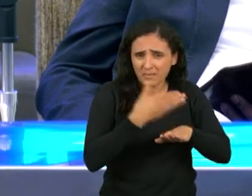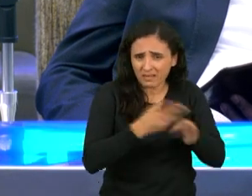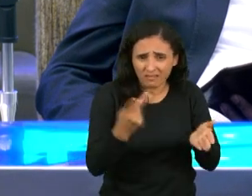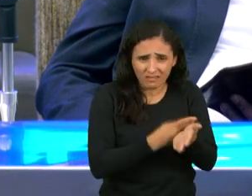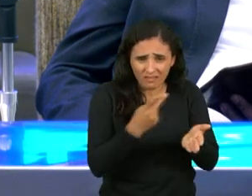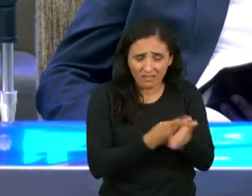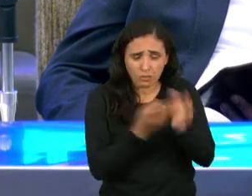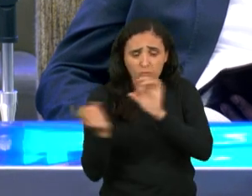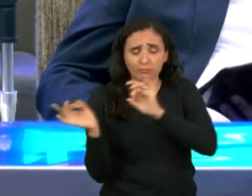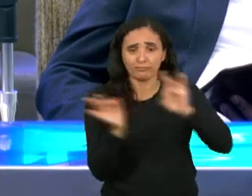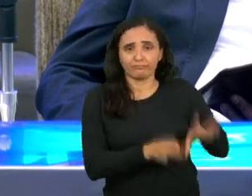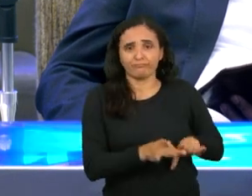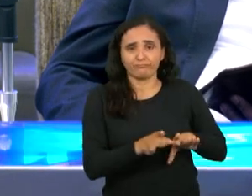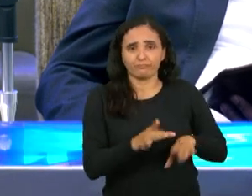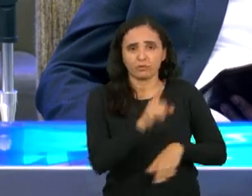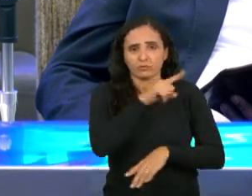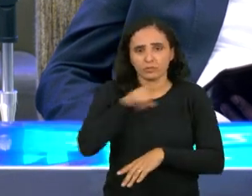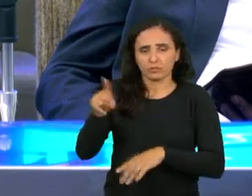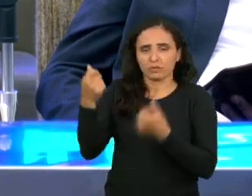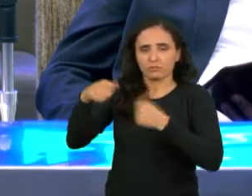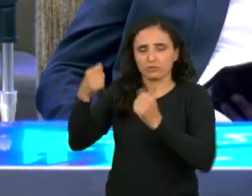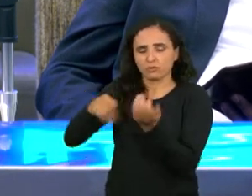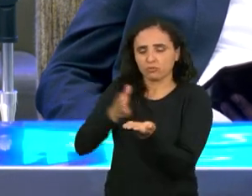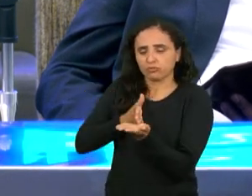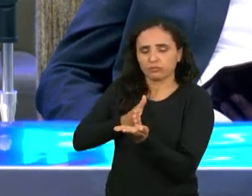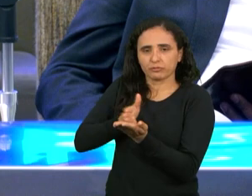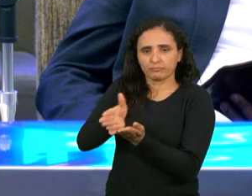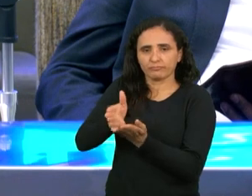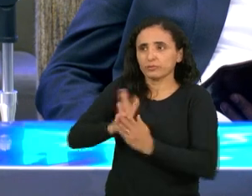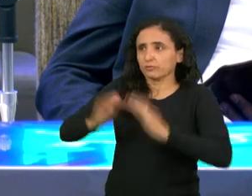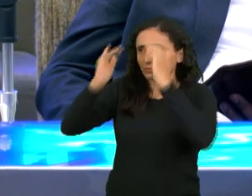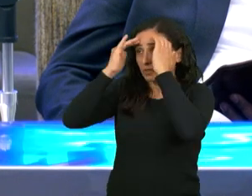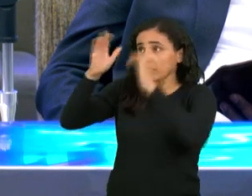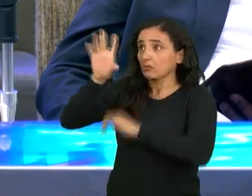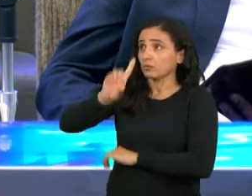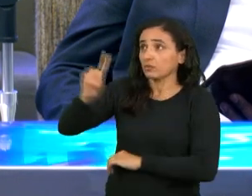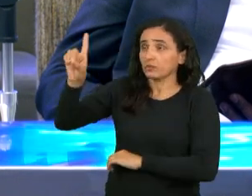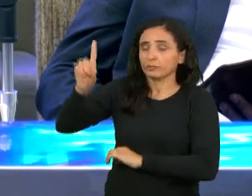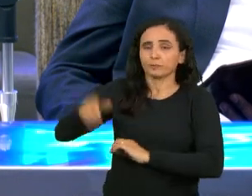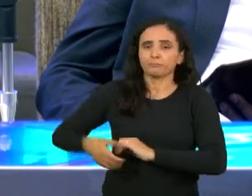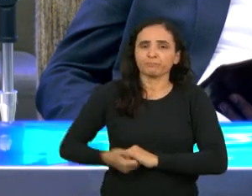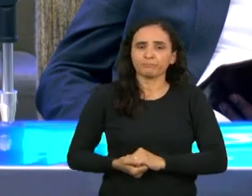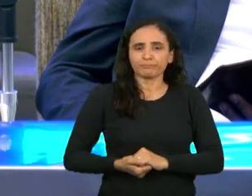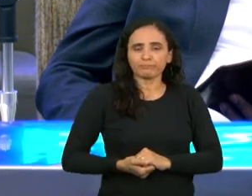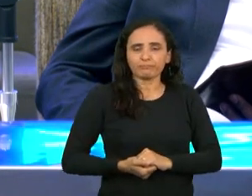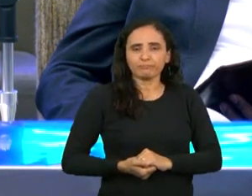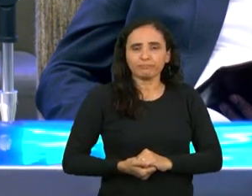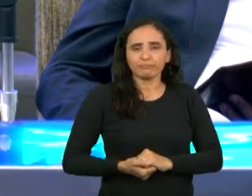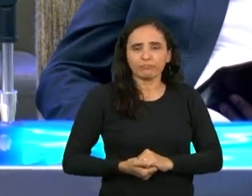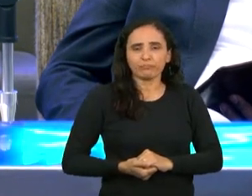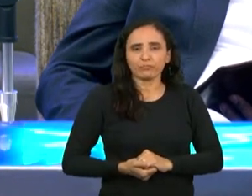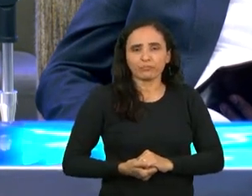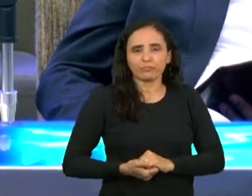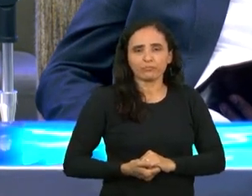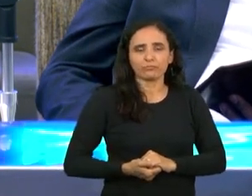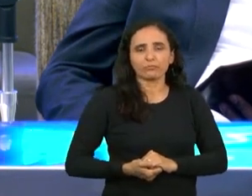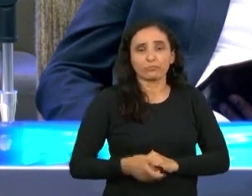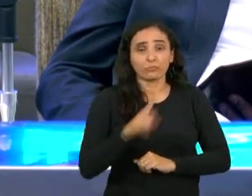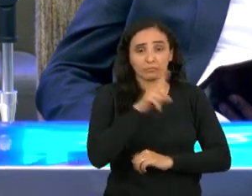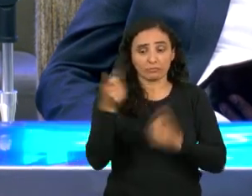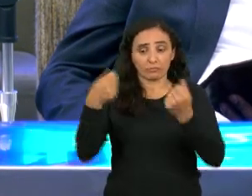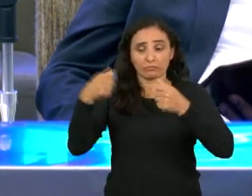da sujeira do mundo da potrefação do mundo das práticas que são